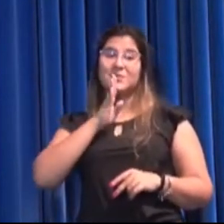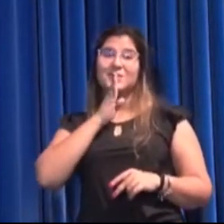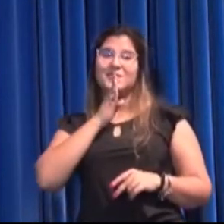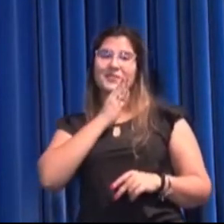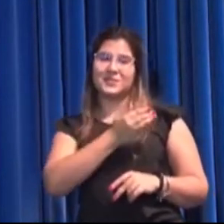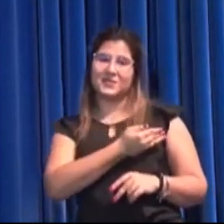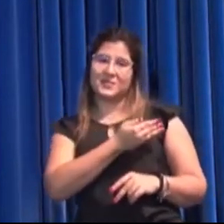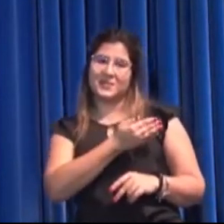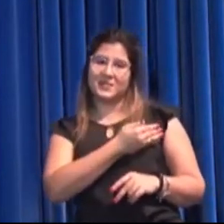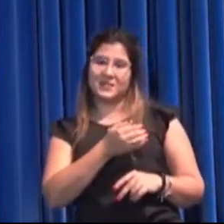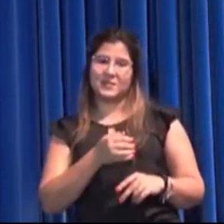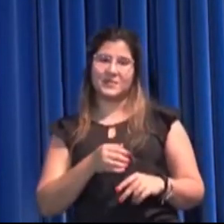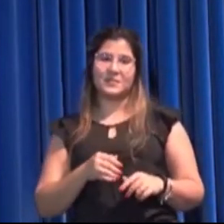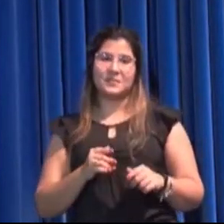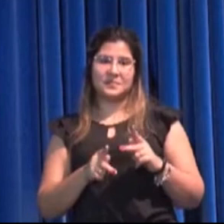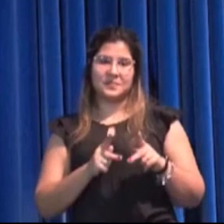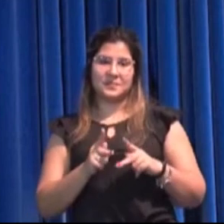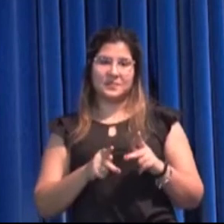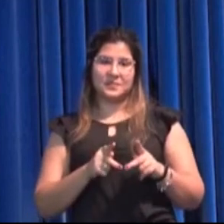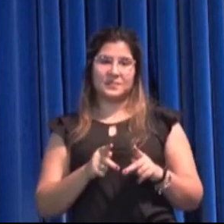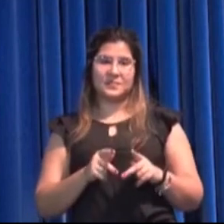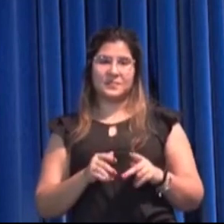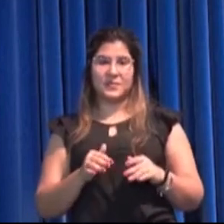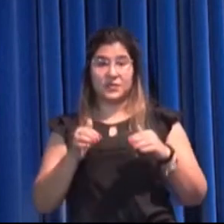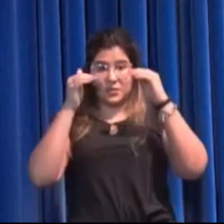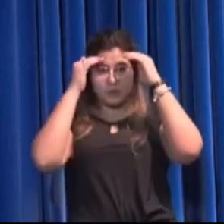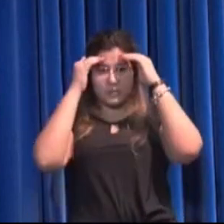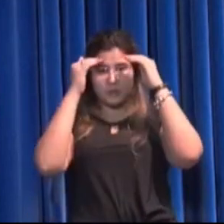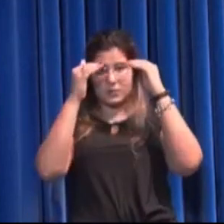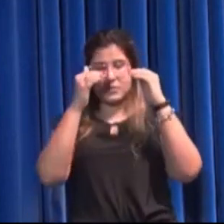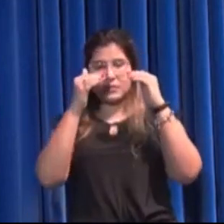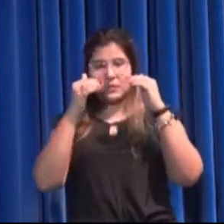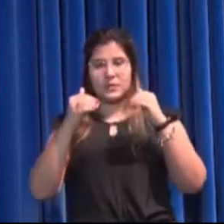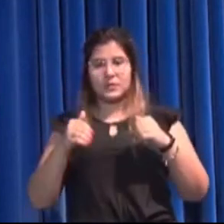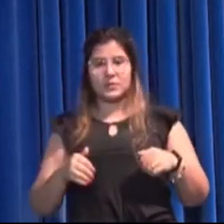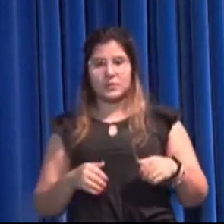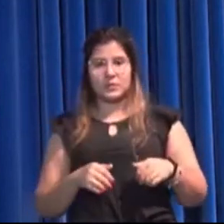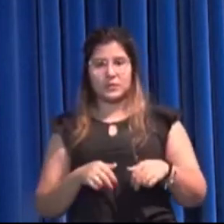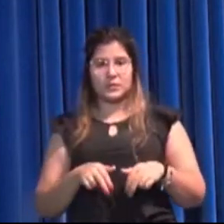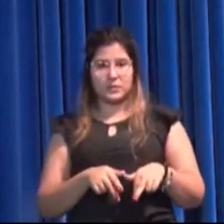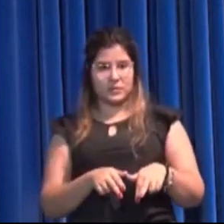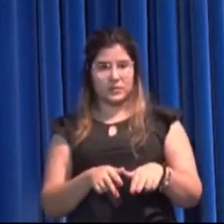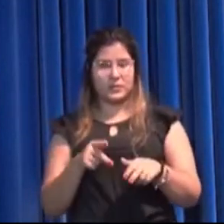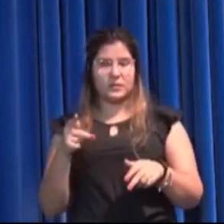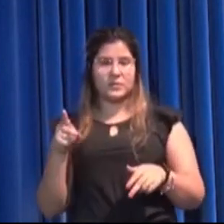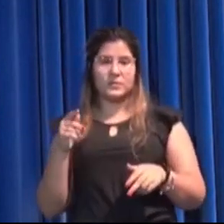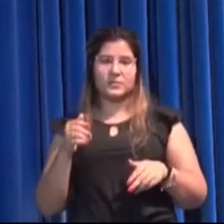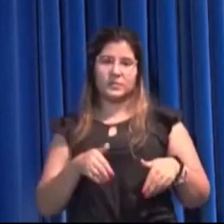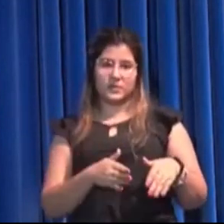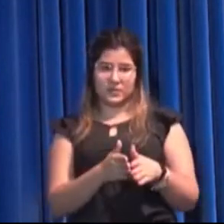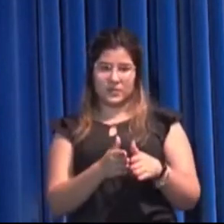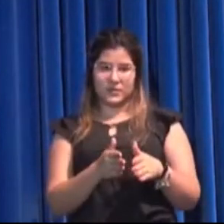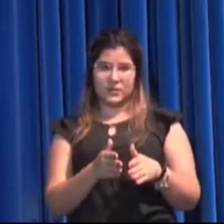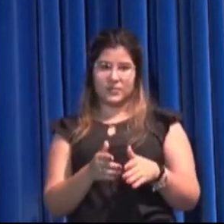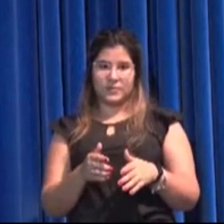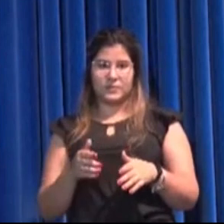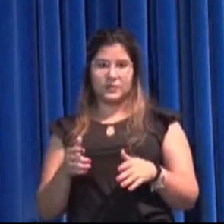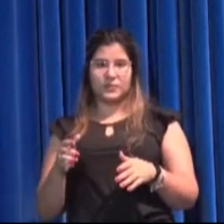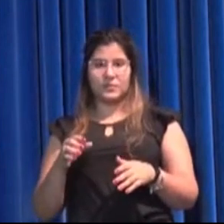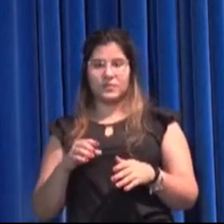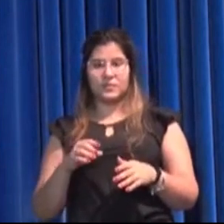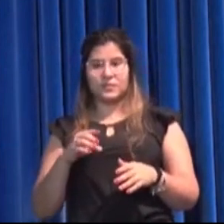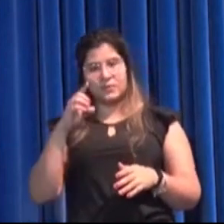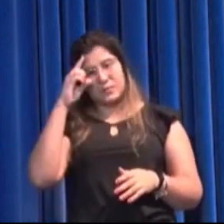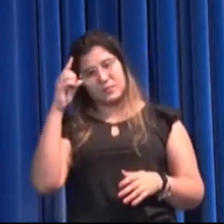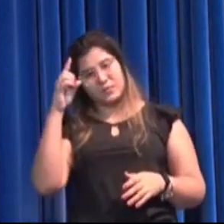homens, para que te temam, para andarem nos teus caminhos, todos os dias que viverem na terra